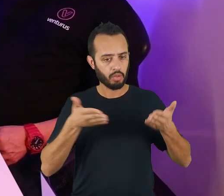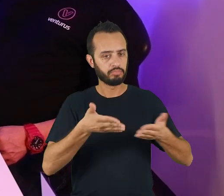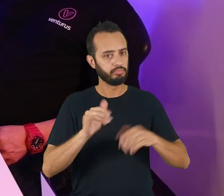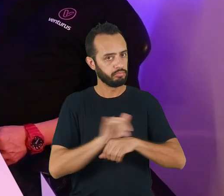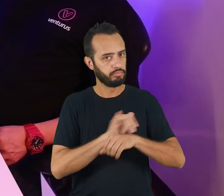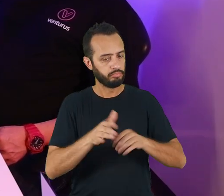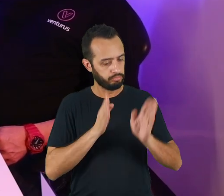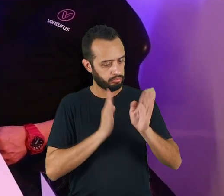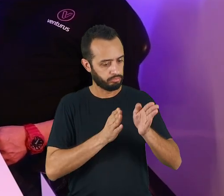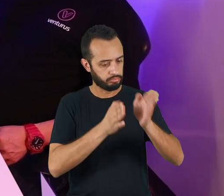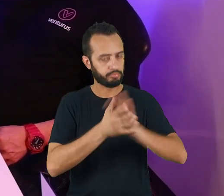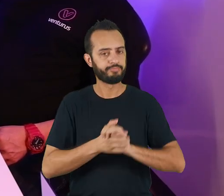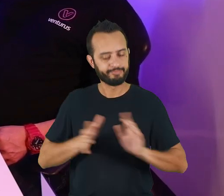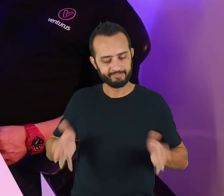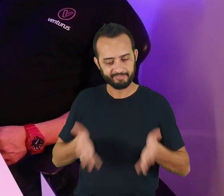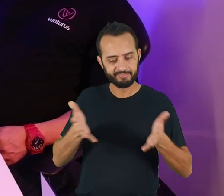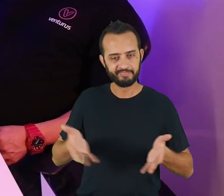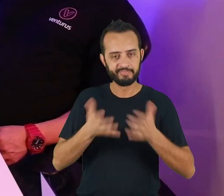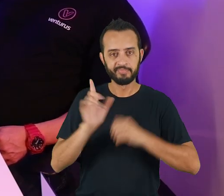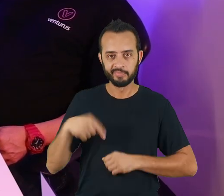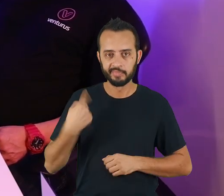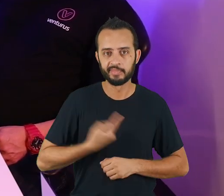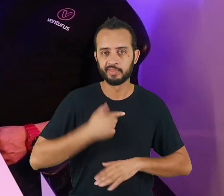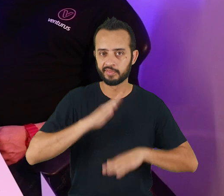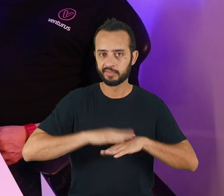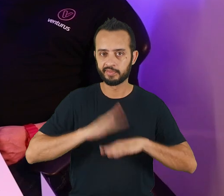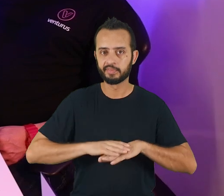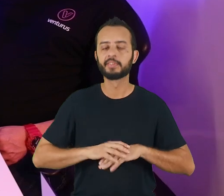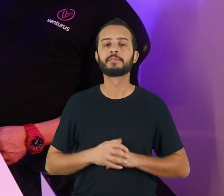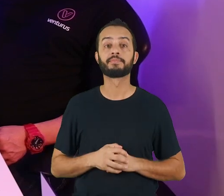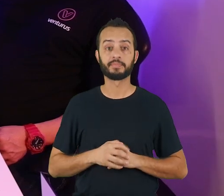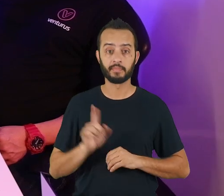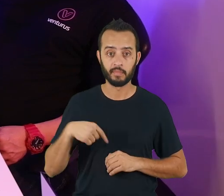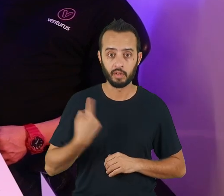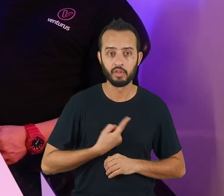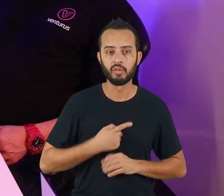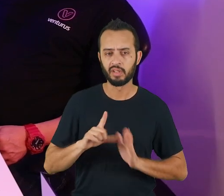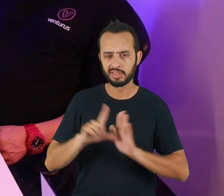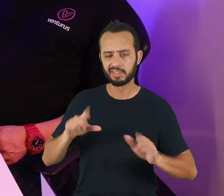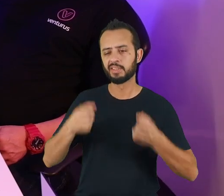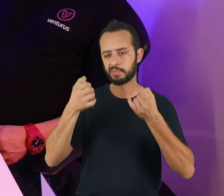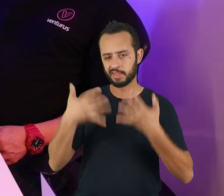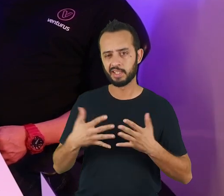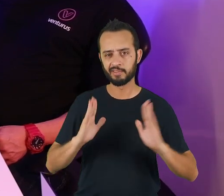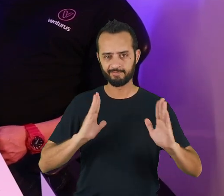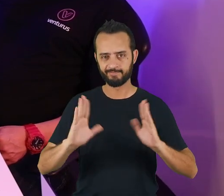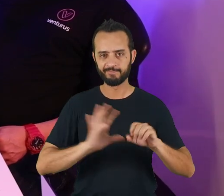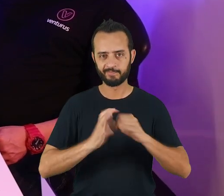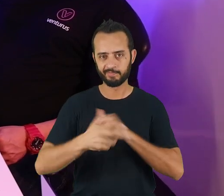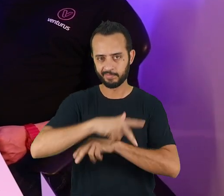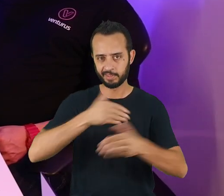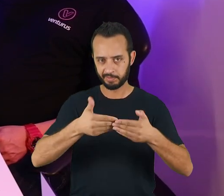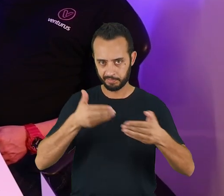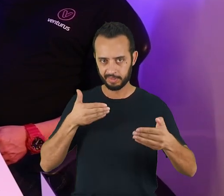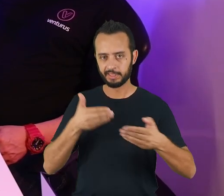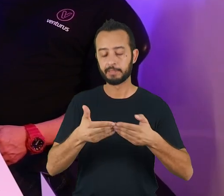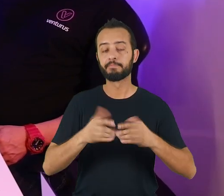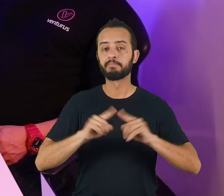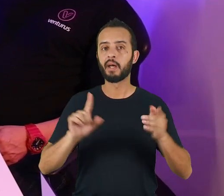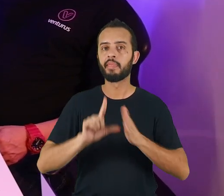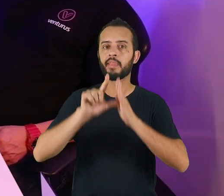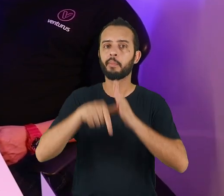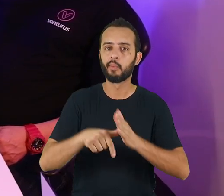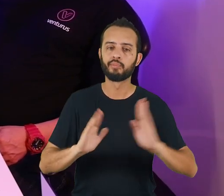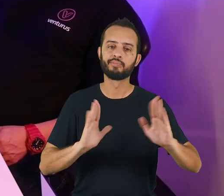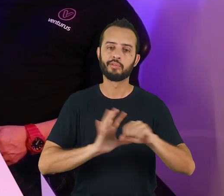aí assim é um estímulo né que a gente dá que a gente estava bastante atuante nisso antes da pandemia como você falou mas aí